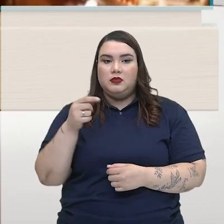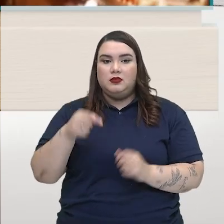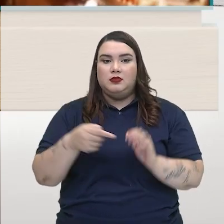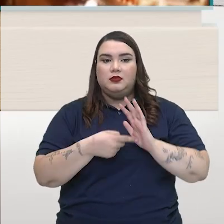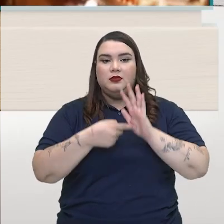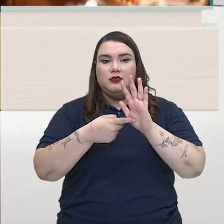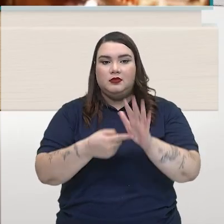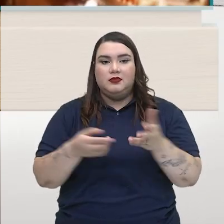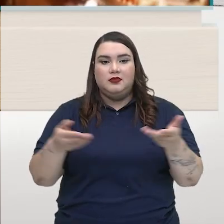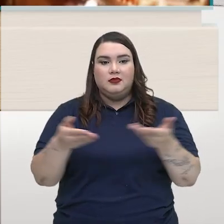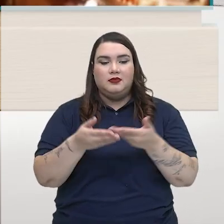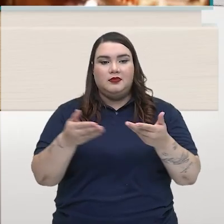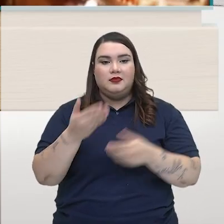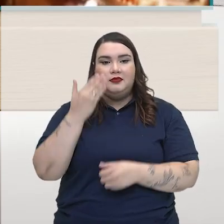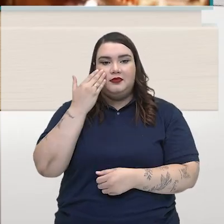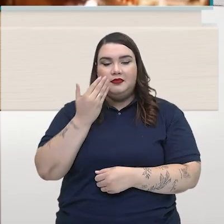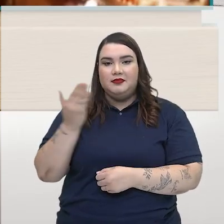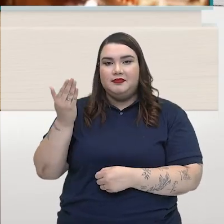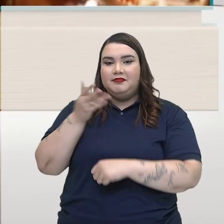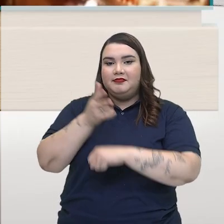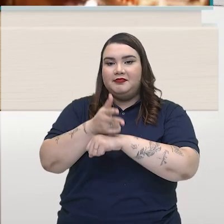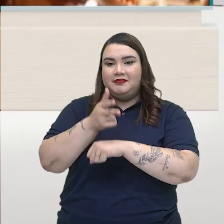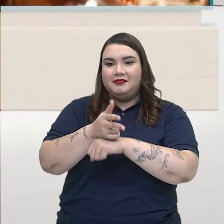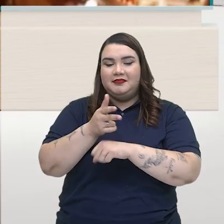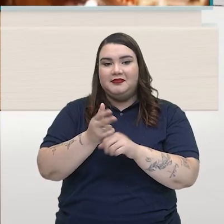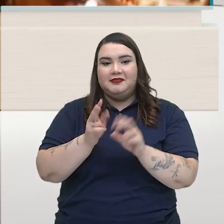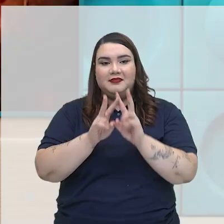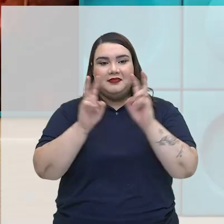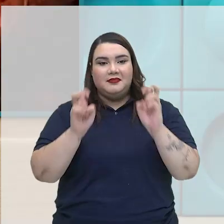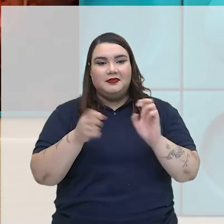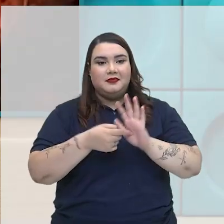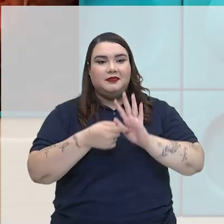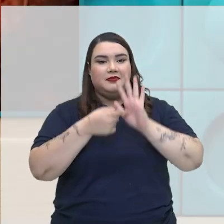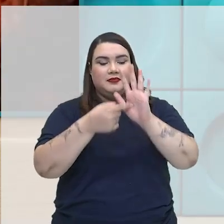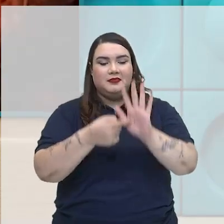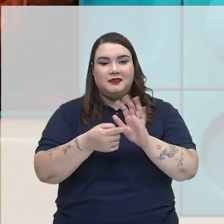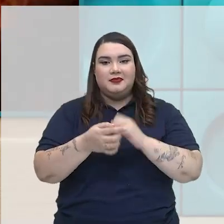o nosso vídeo a respeito das apresentações dos bois.